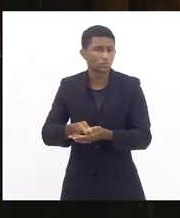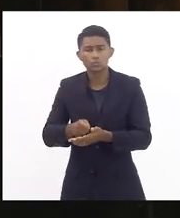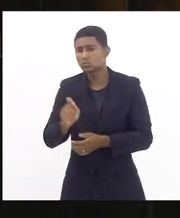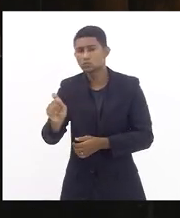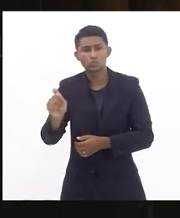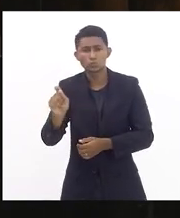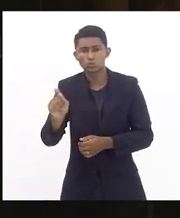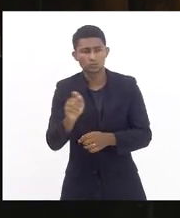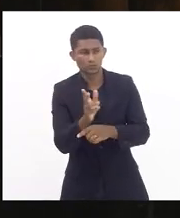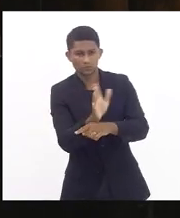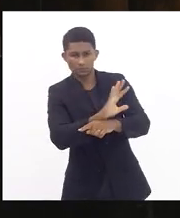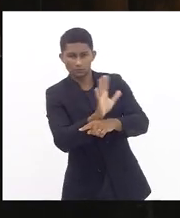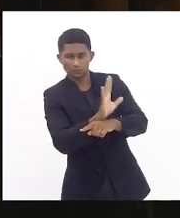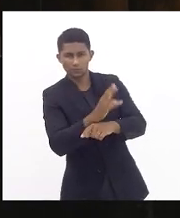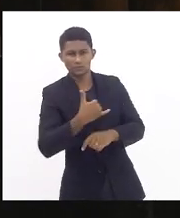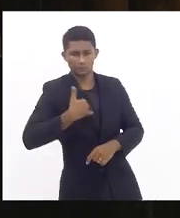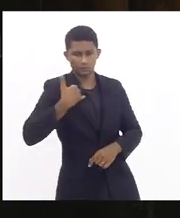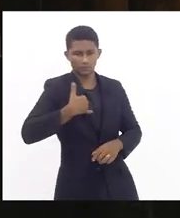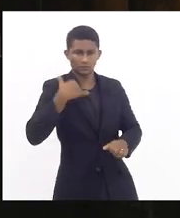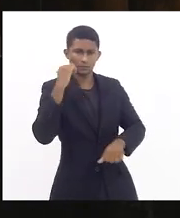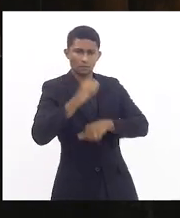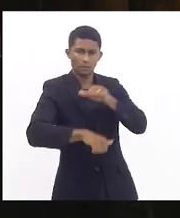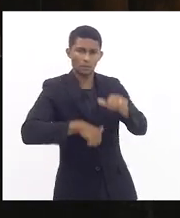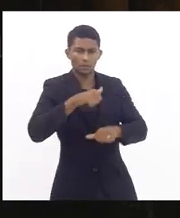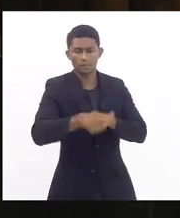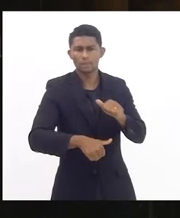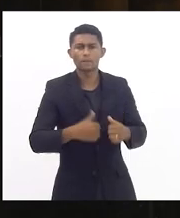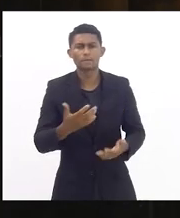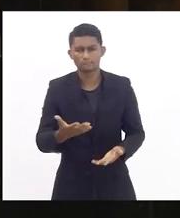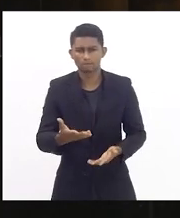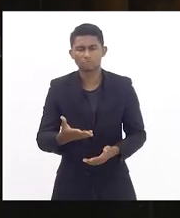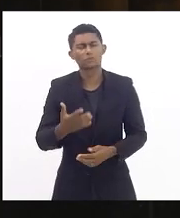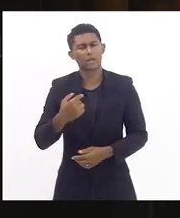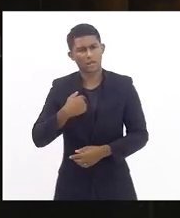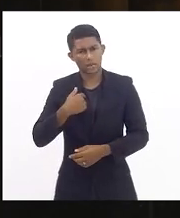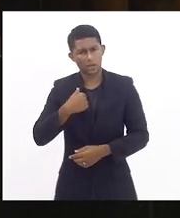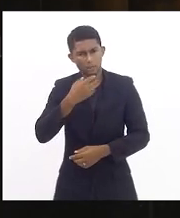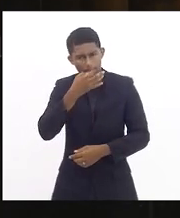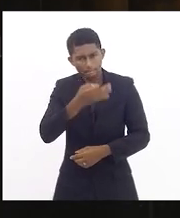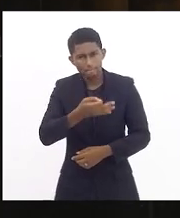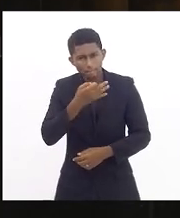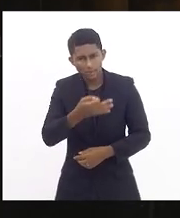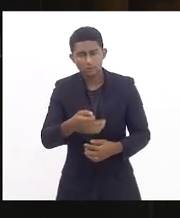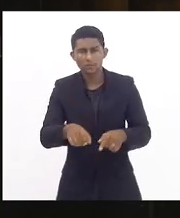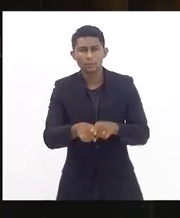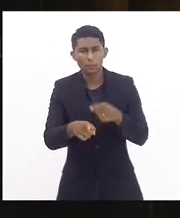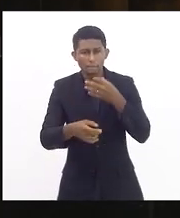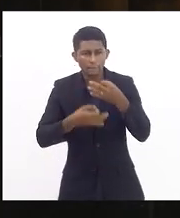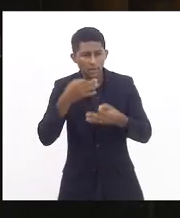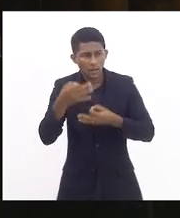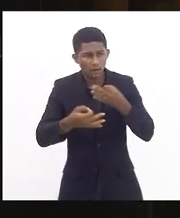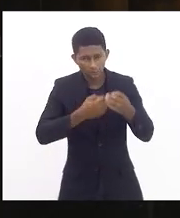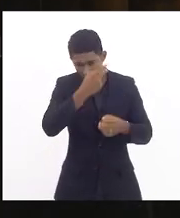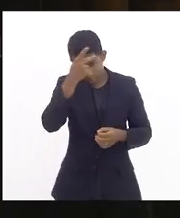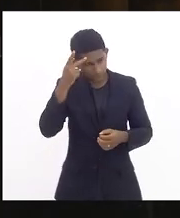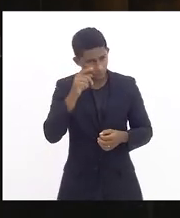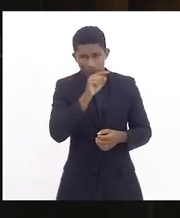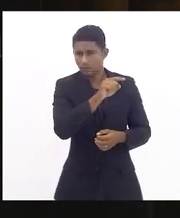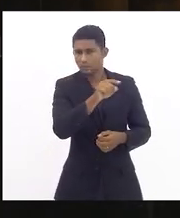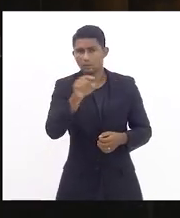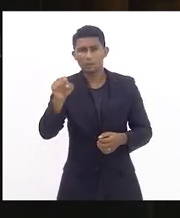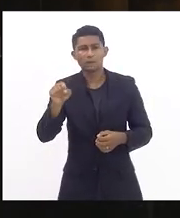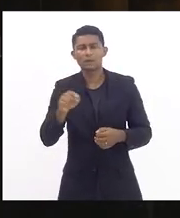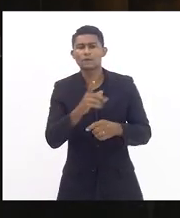reclassificar a faixa etária do filme, do meu ponto de vista e do ponto de vista de muitas pessoas, por esse filme, que é